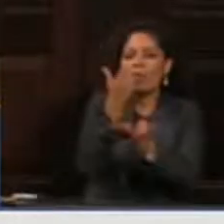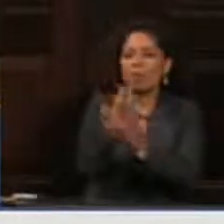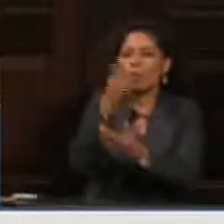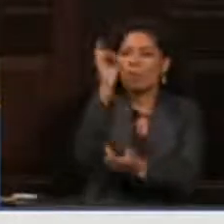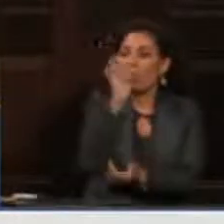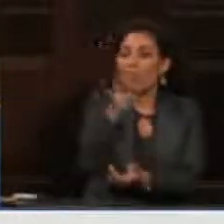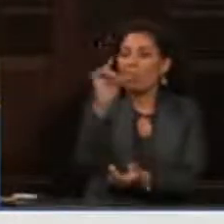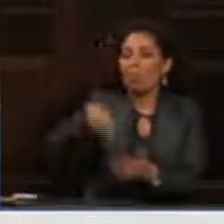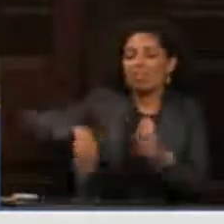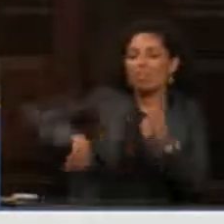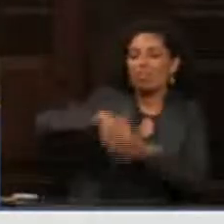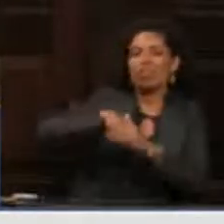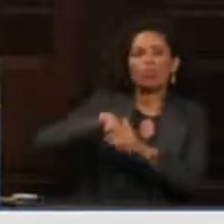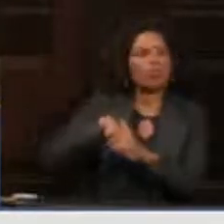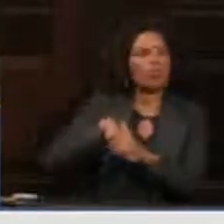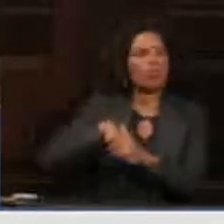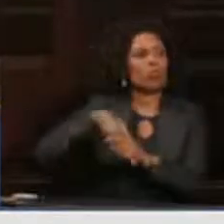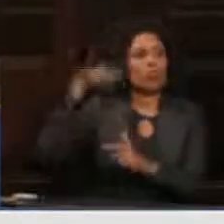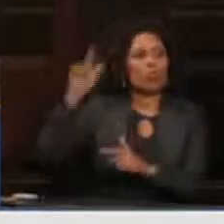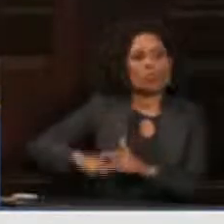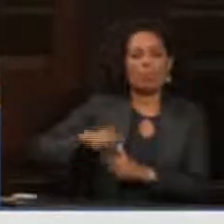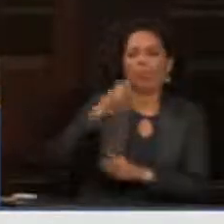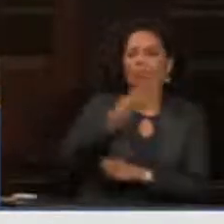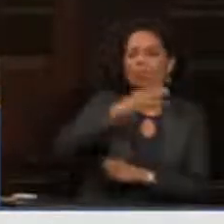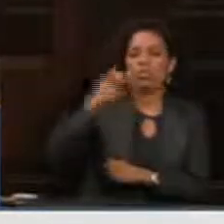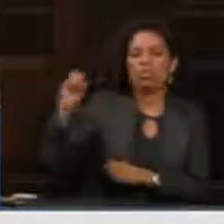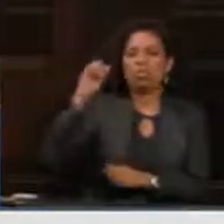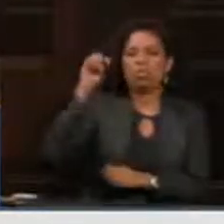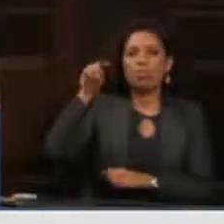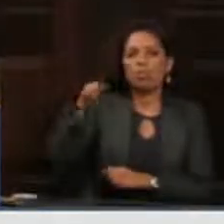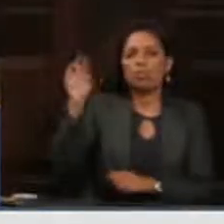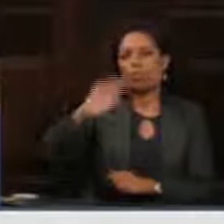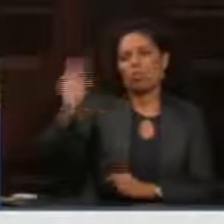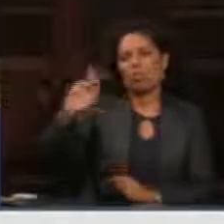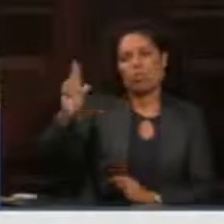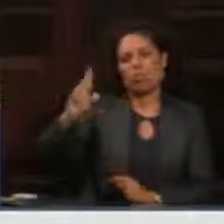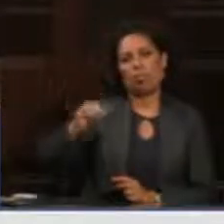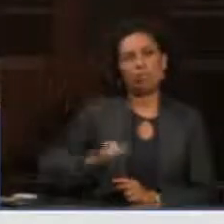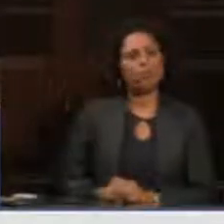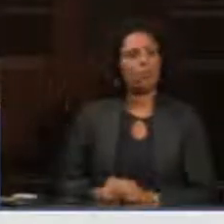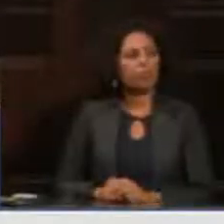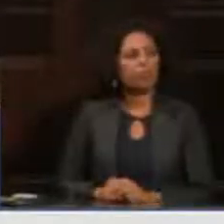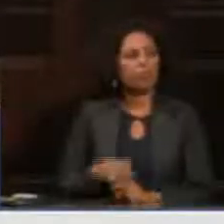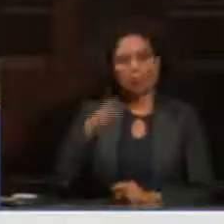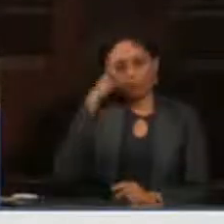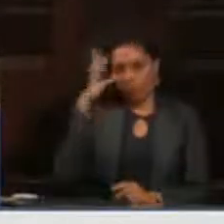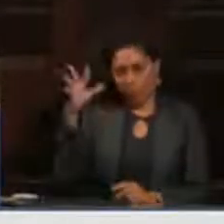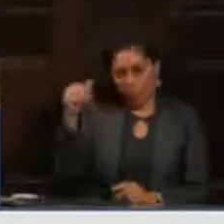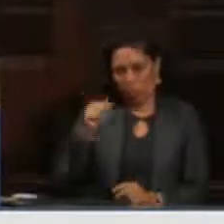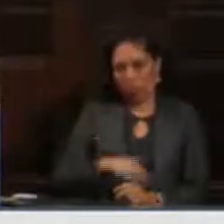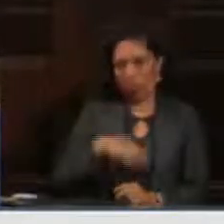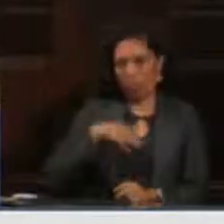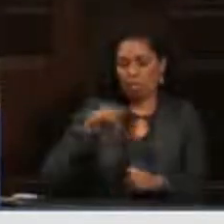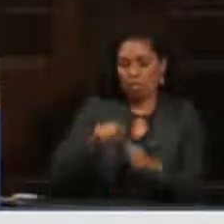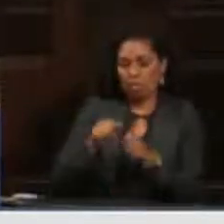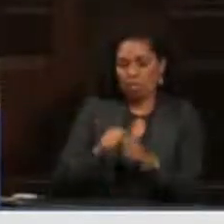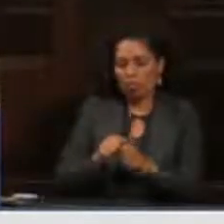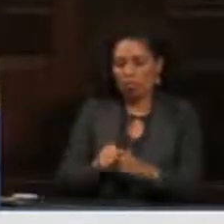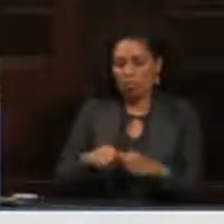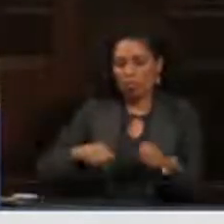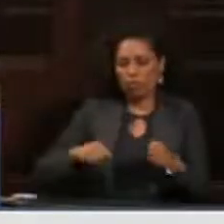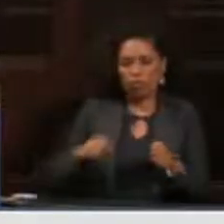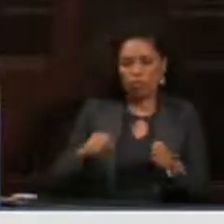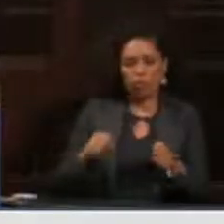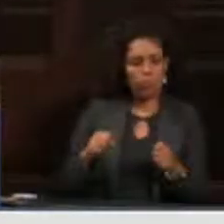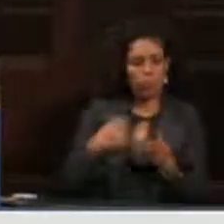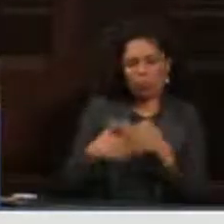do Maracanã passa de R$300 mil. Você imagina, você fazer um evento no Maracanã, seja